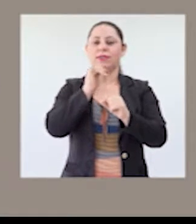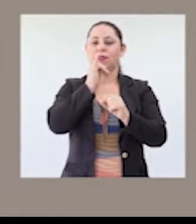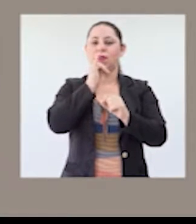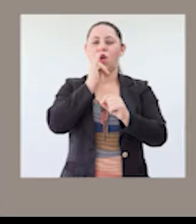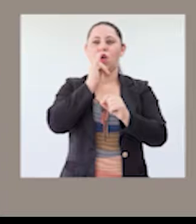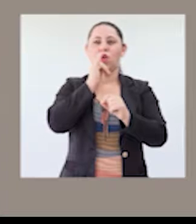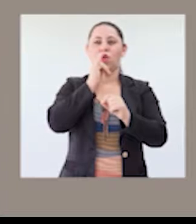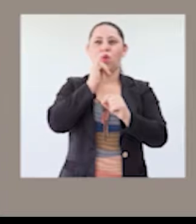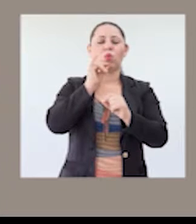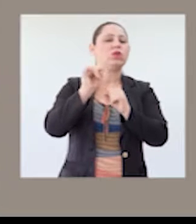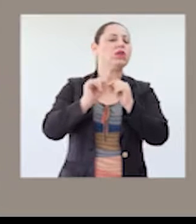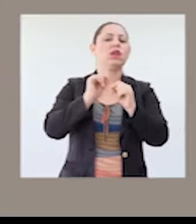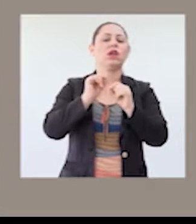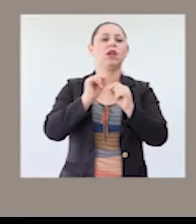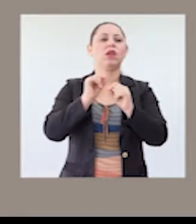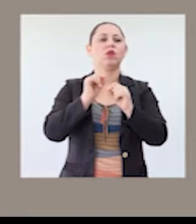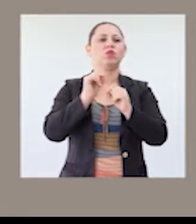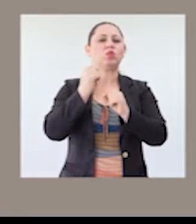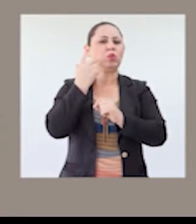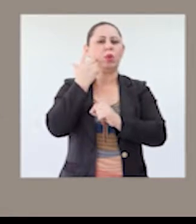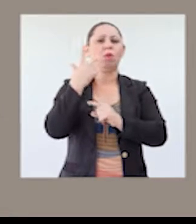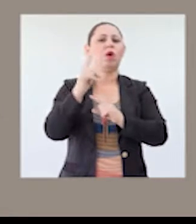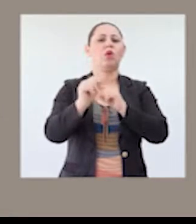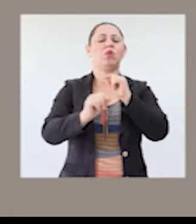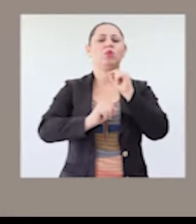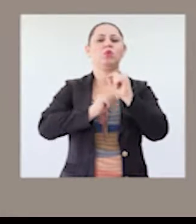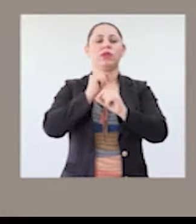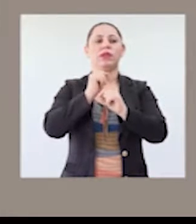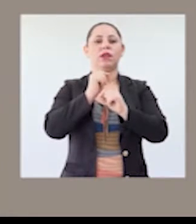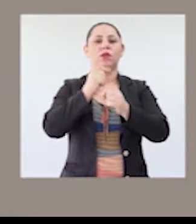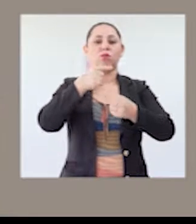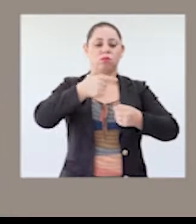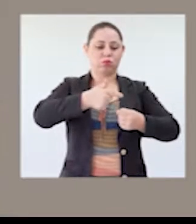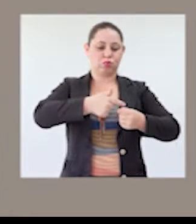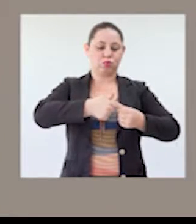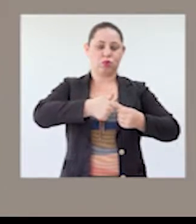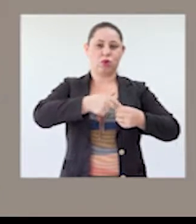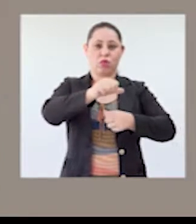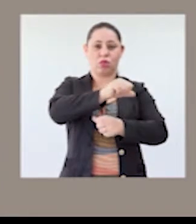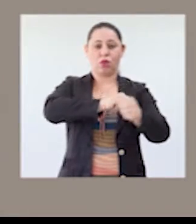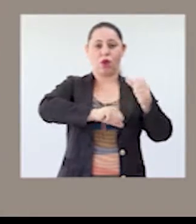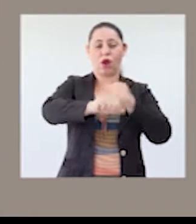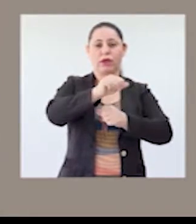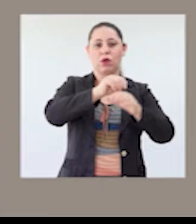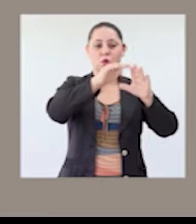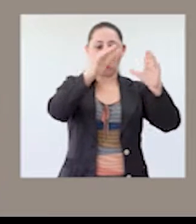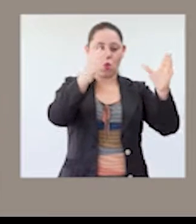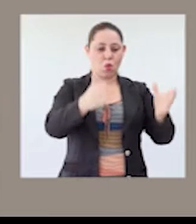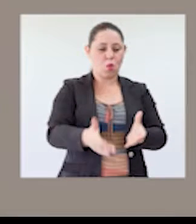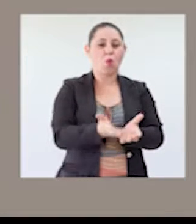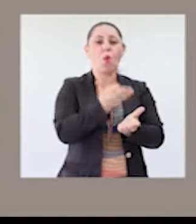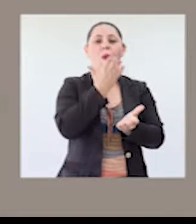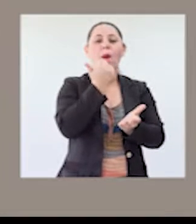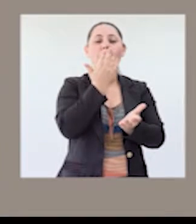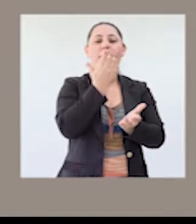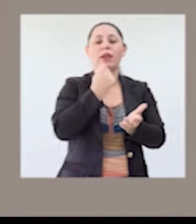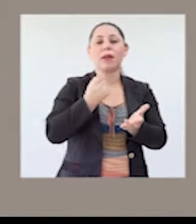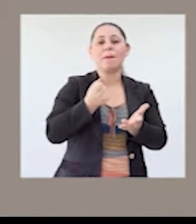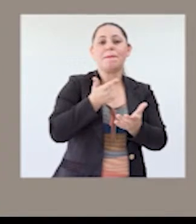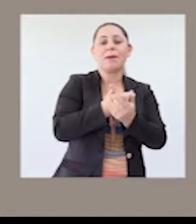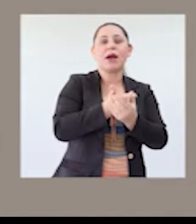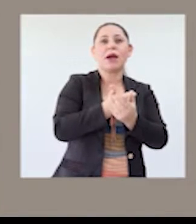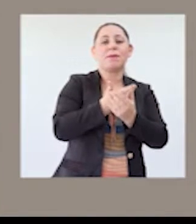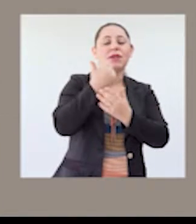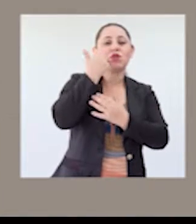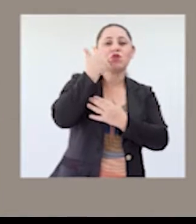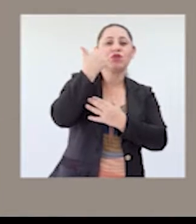muito comum a oferta de combustível, cesta básica, pagamento da conta